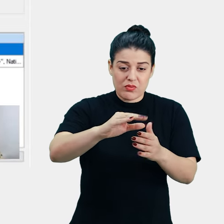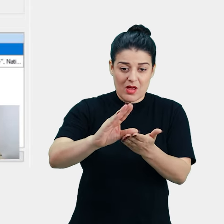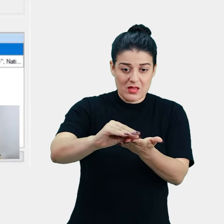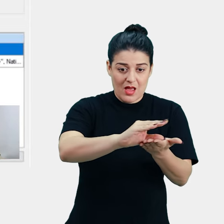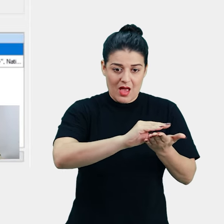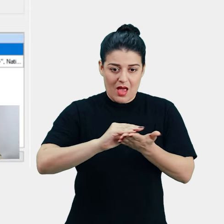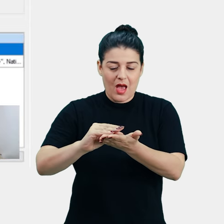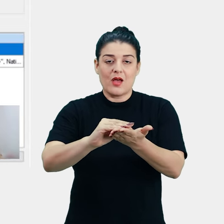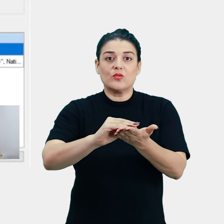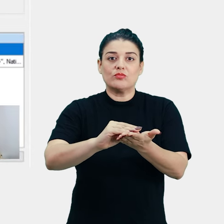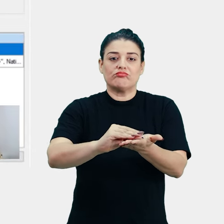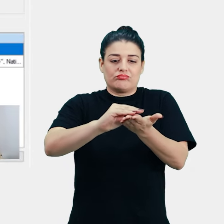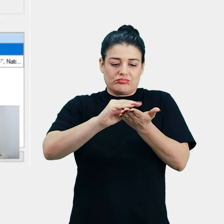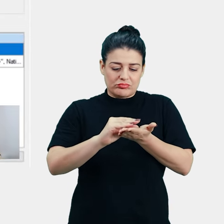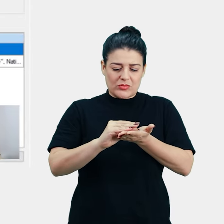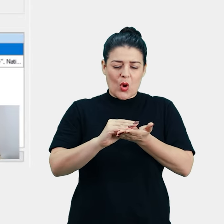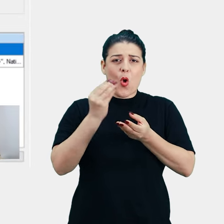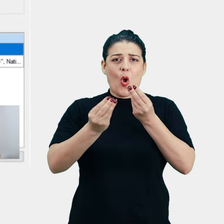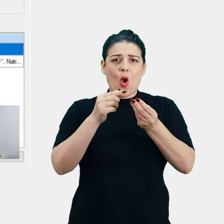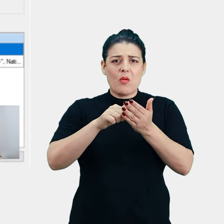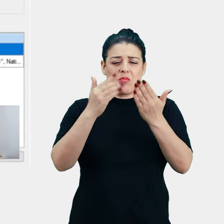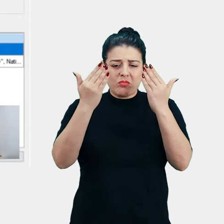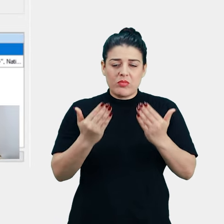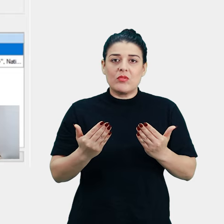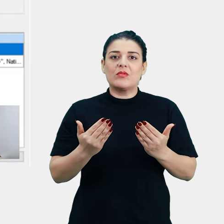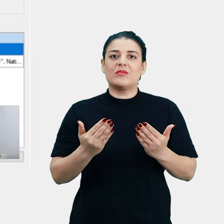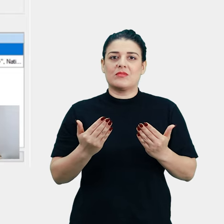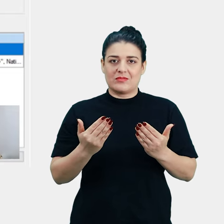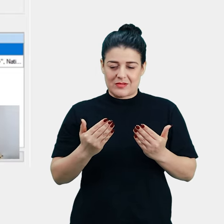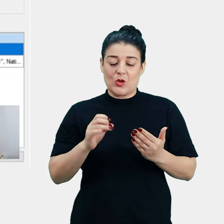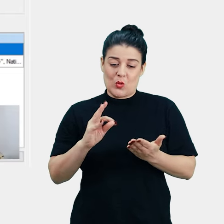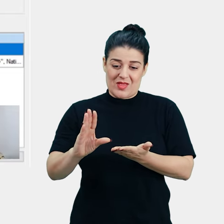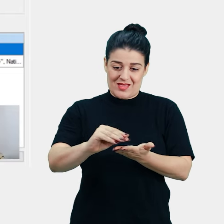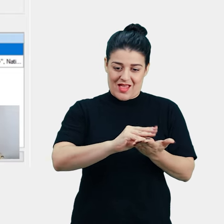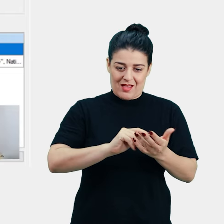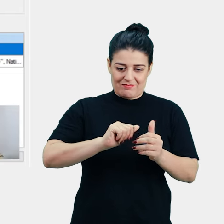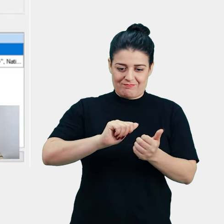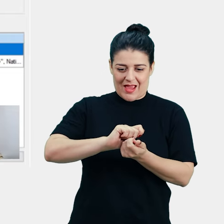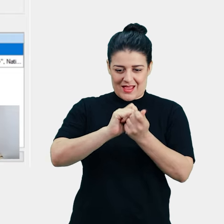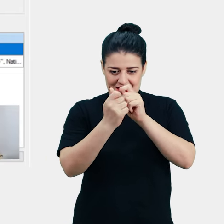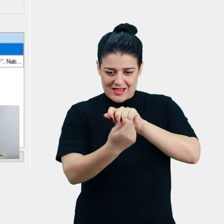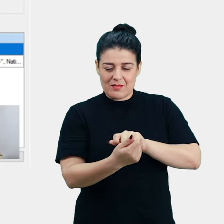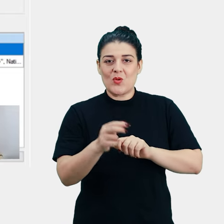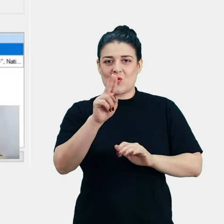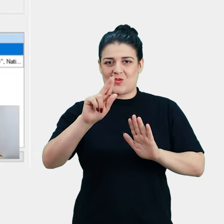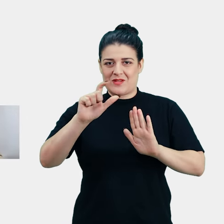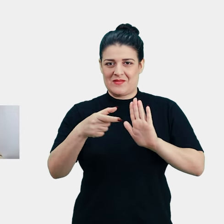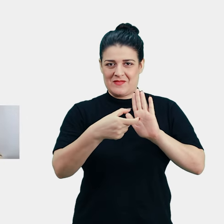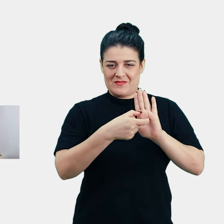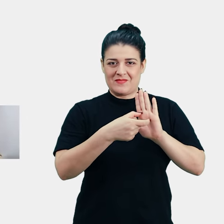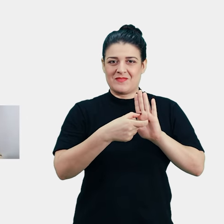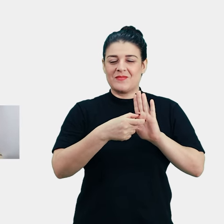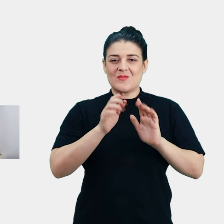quero processar. E aí, como que eu faço? Primeira etapa é a conversão dos dados, e aí a gente usa esse software,